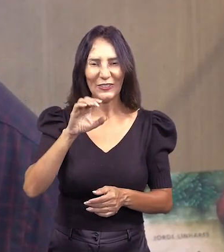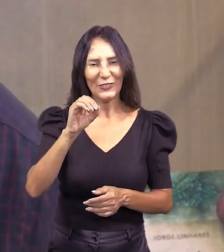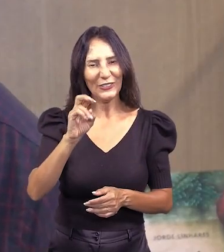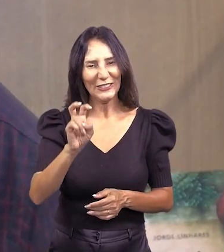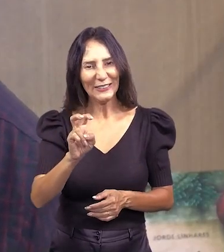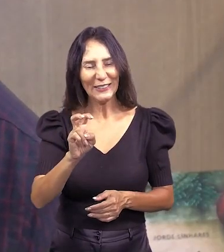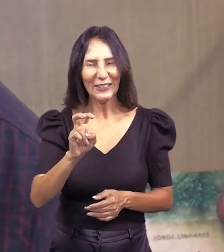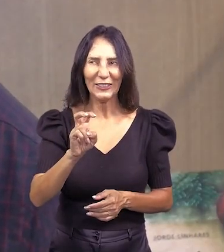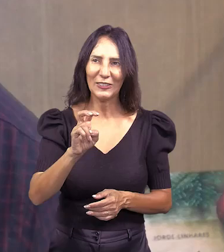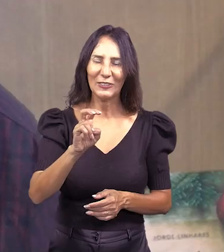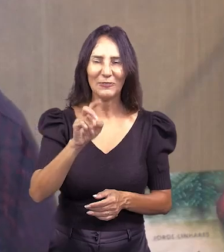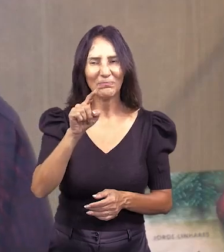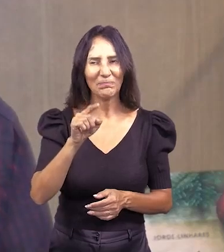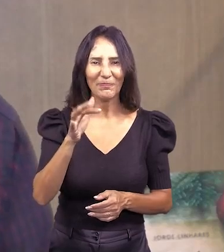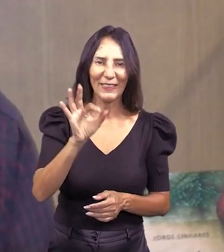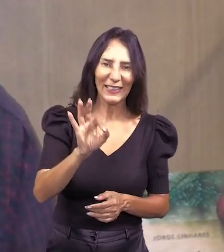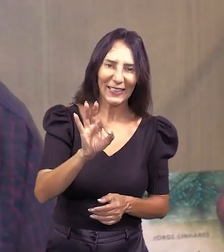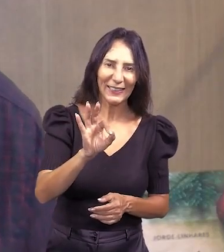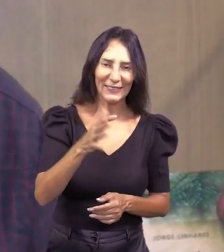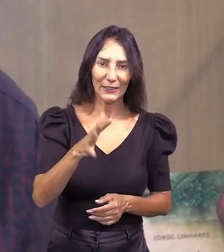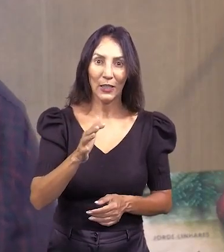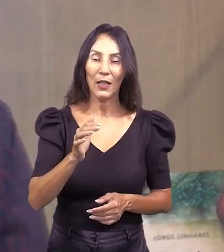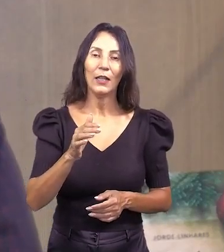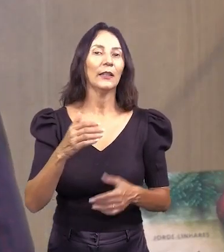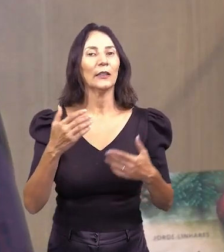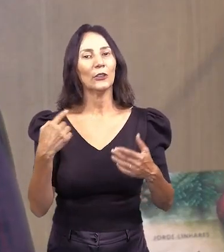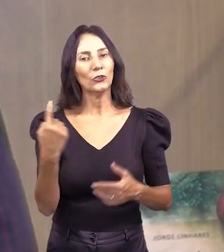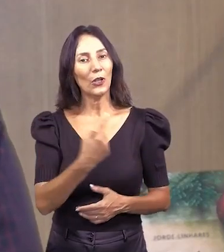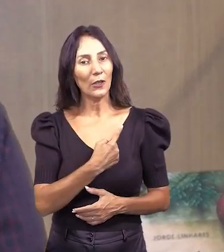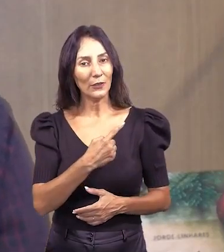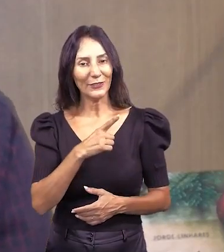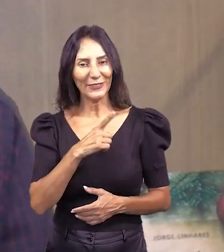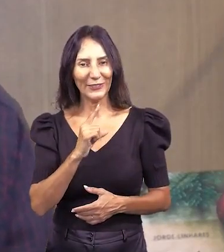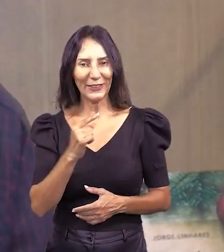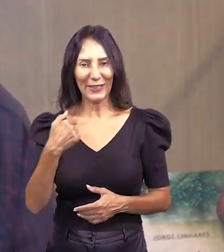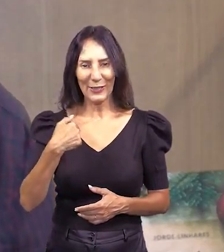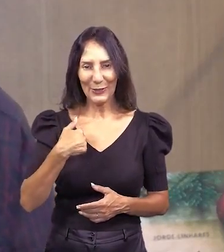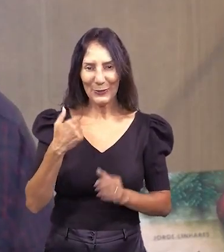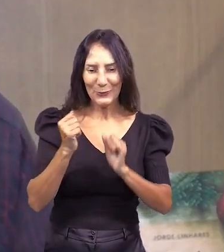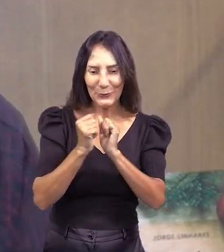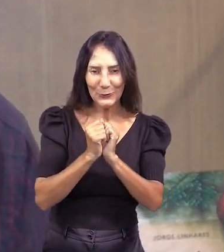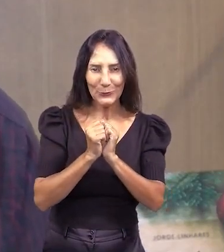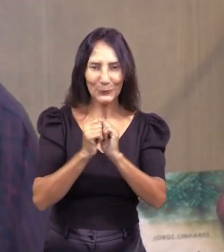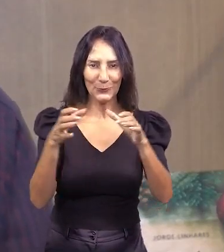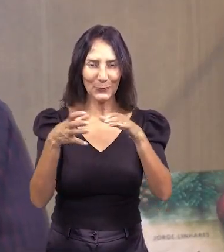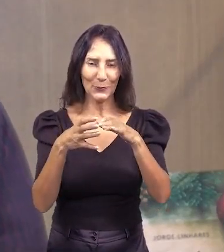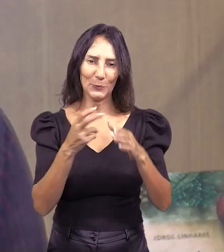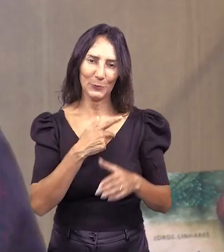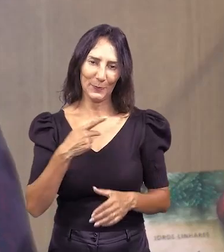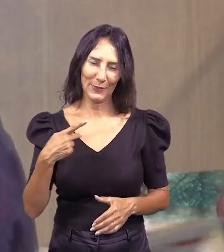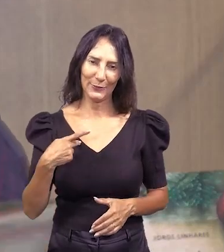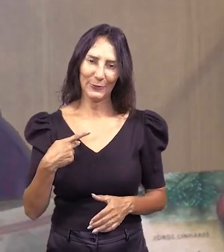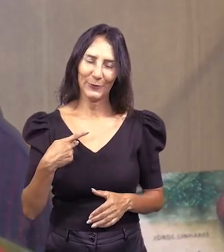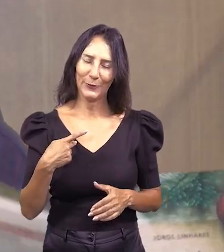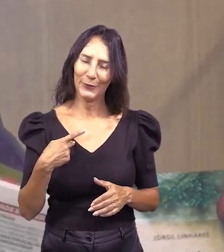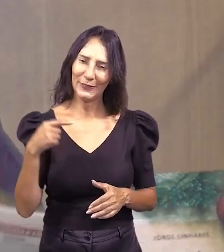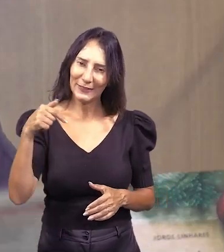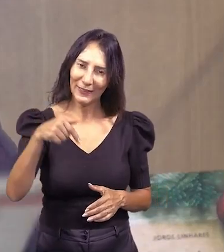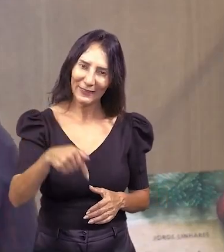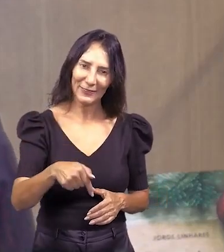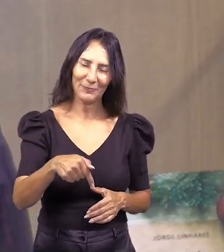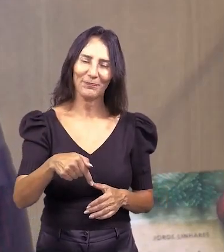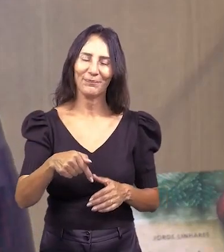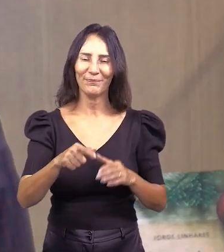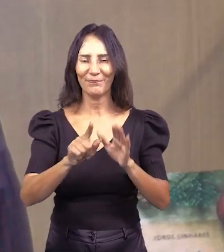e 5, meia-noite e 10, aí nós teremos o pastor Jorge Linhares e toda a equipe de